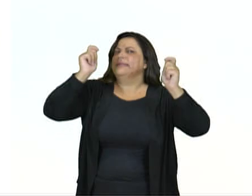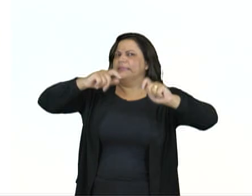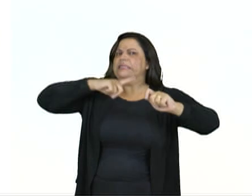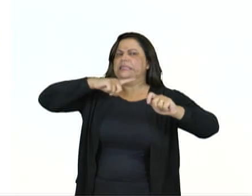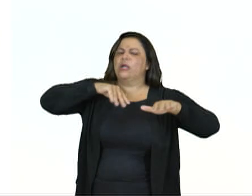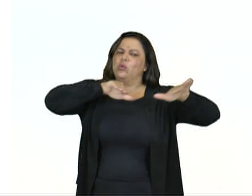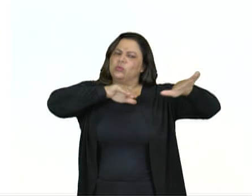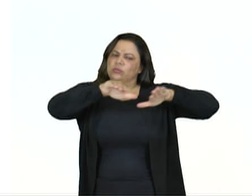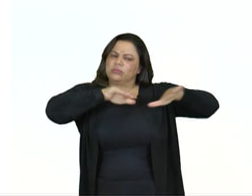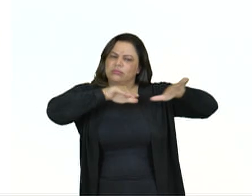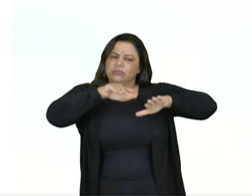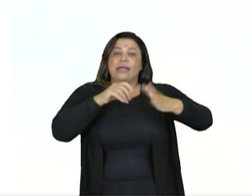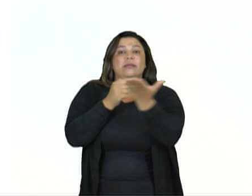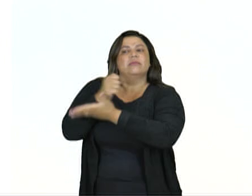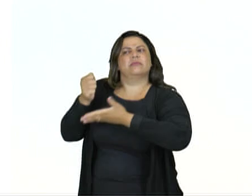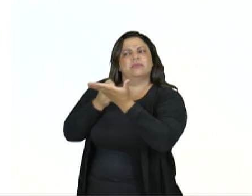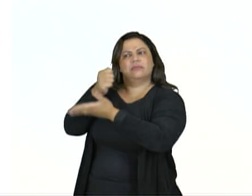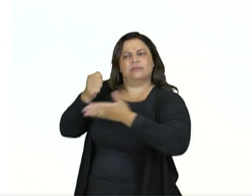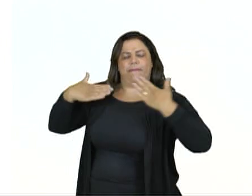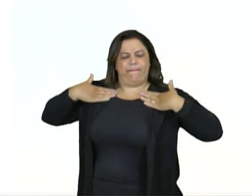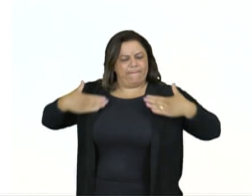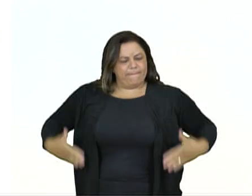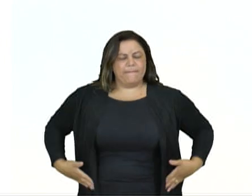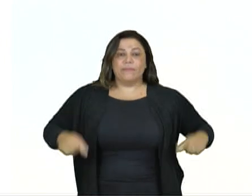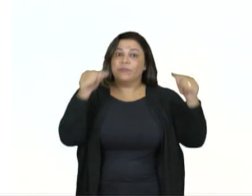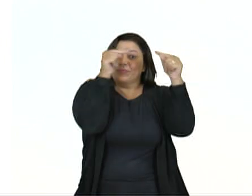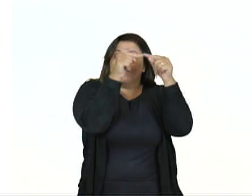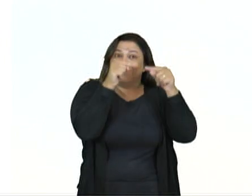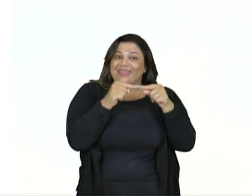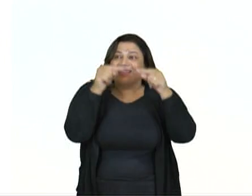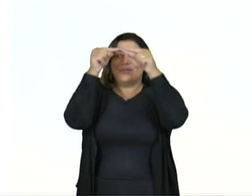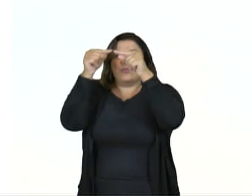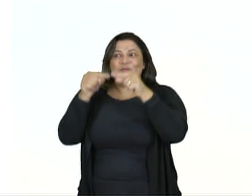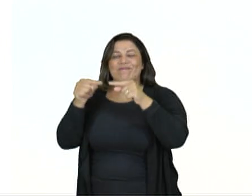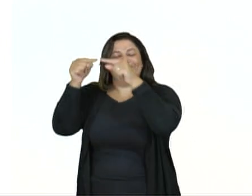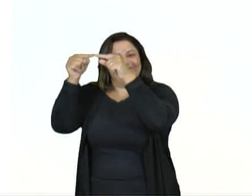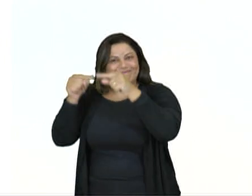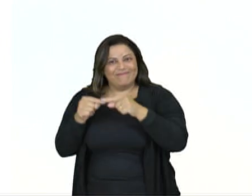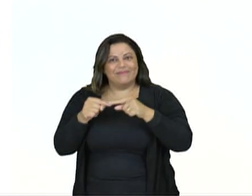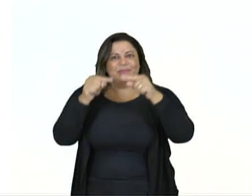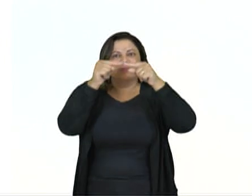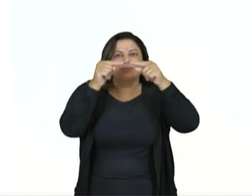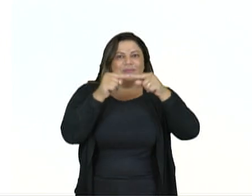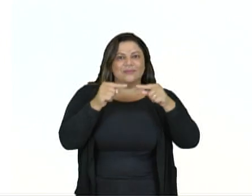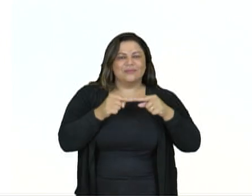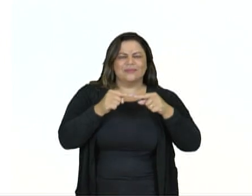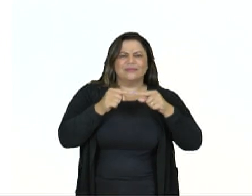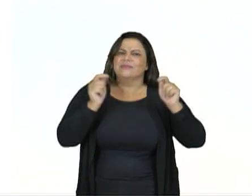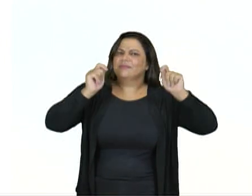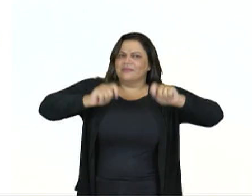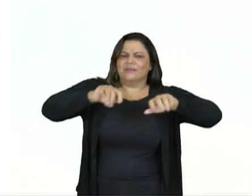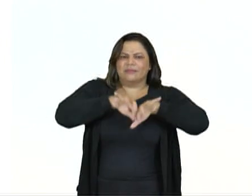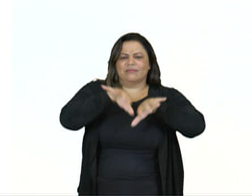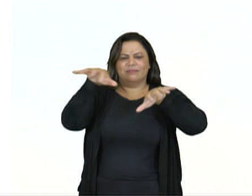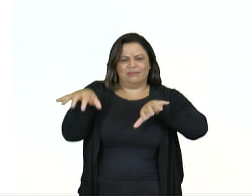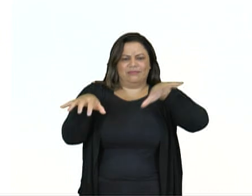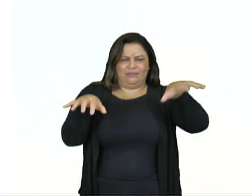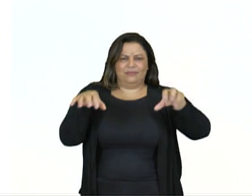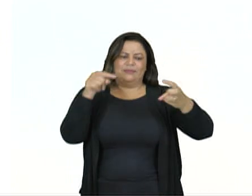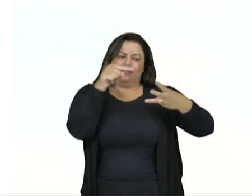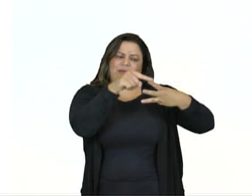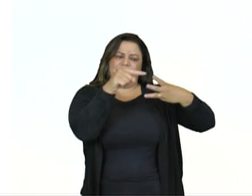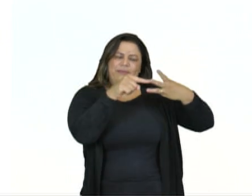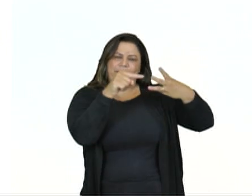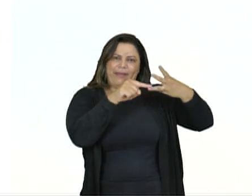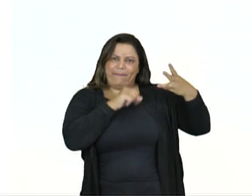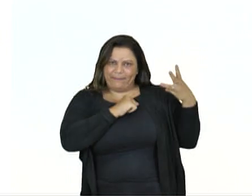movimentos básicos do corpo e as combinações entre eles, que podem ser divididos em 3